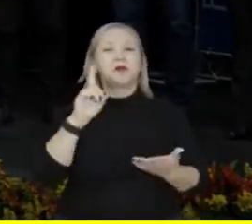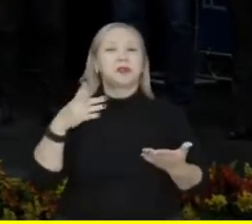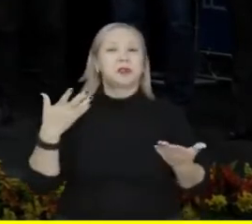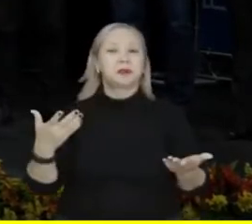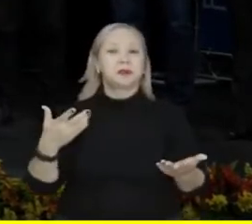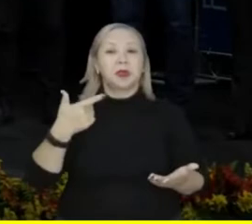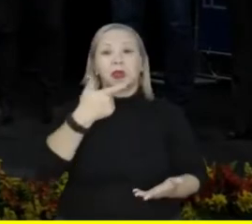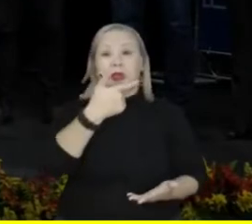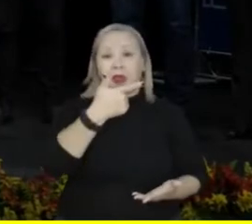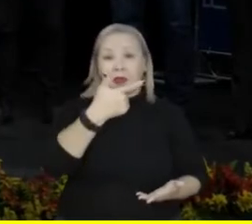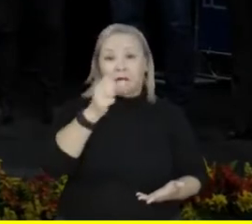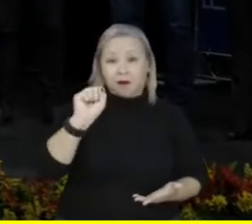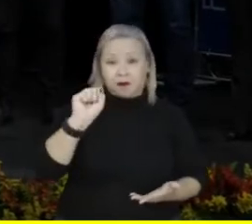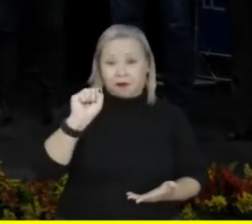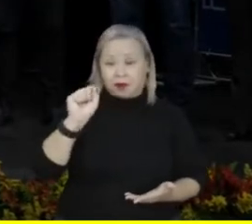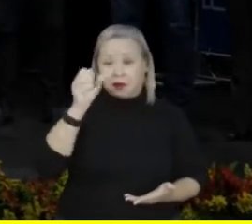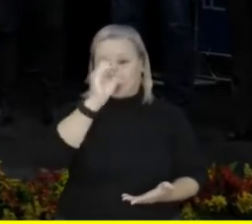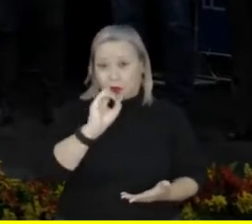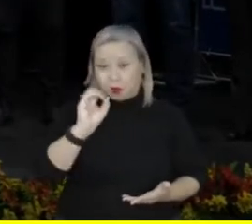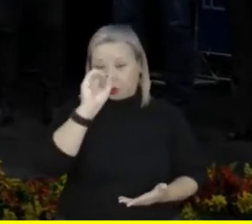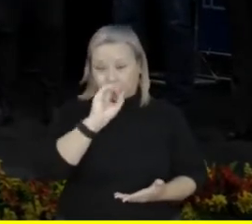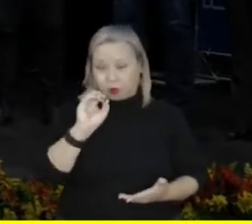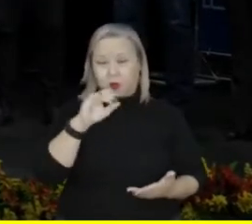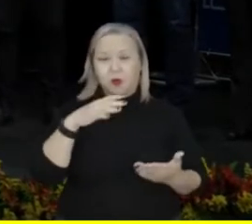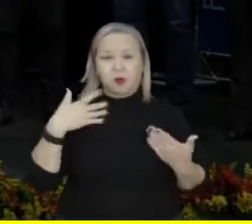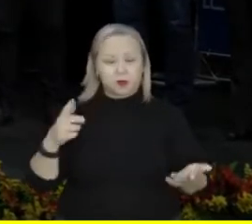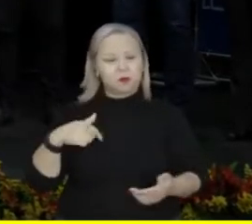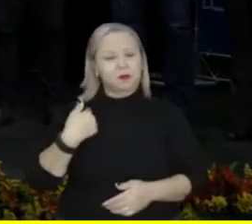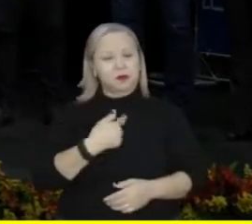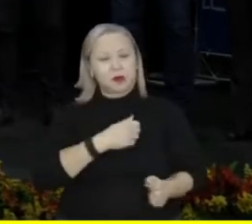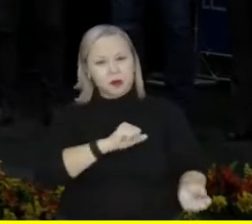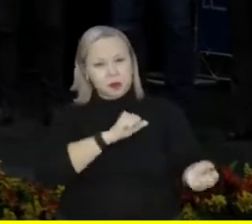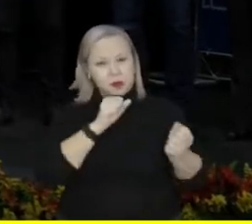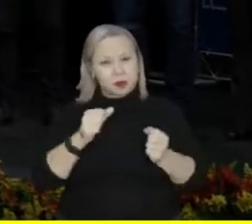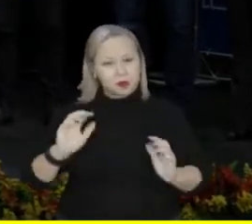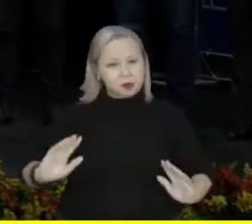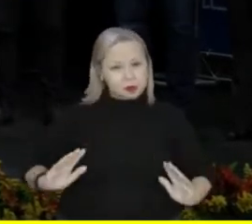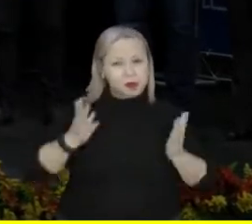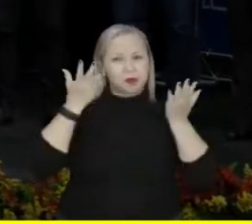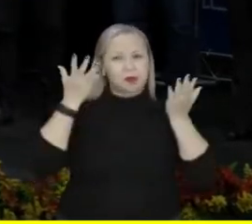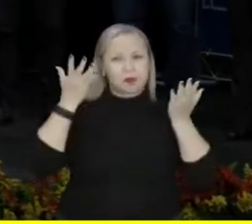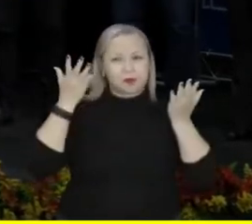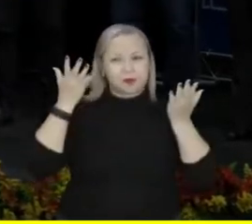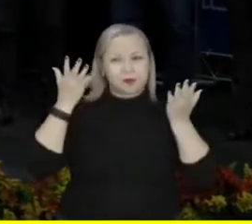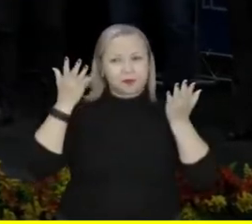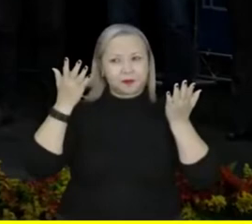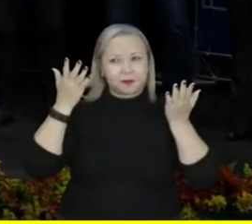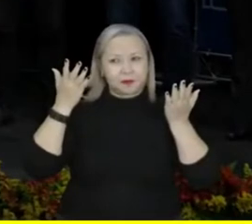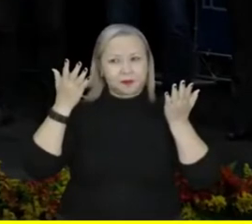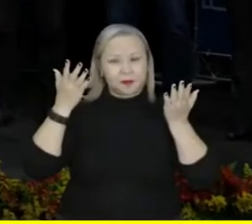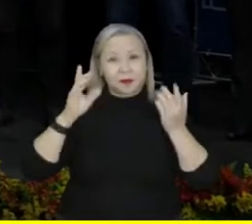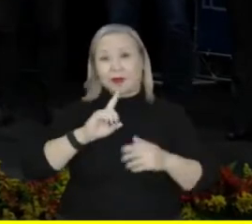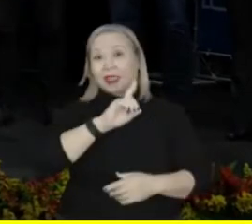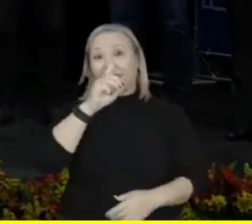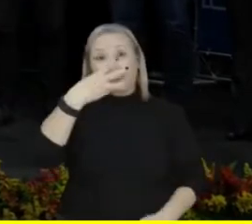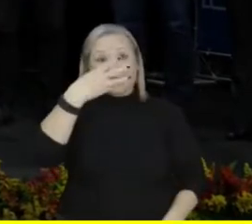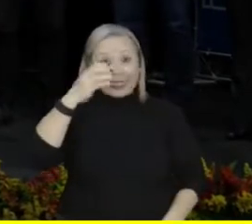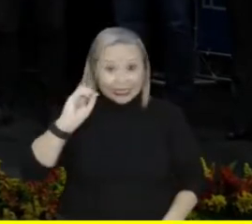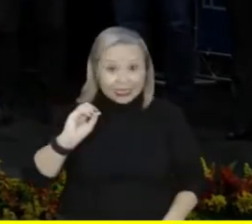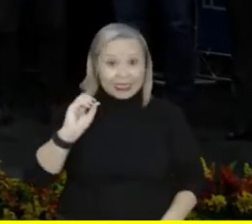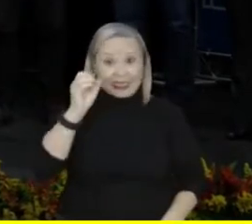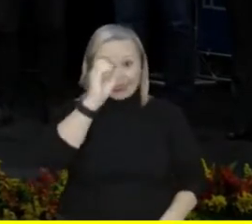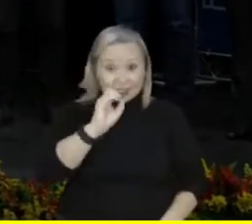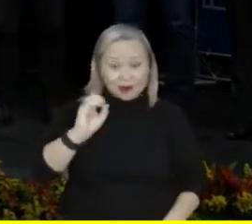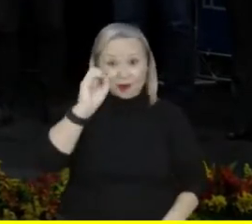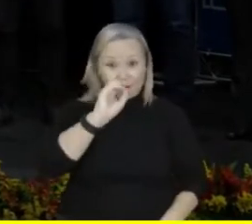28 de outubro a gente possa comemorar é dia 30 gente é dia 30 gente é dia 30